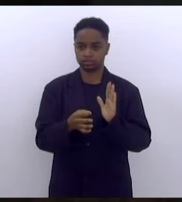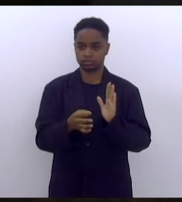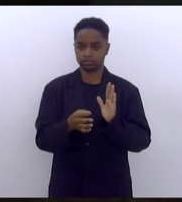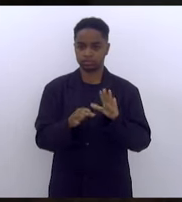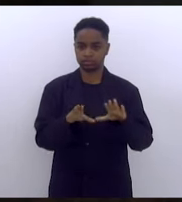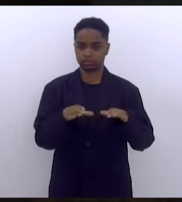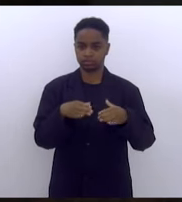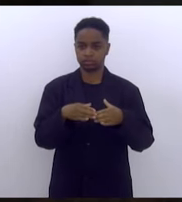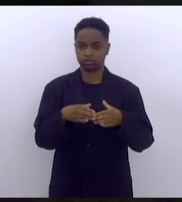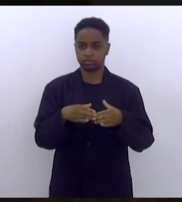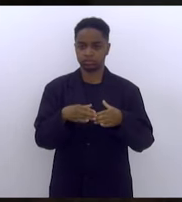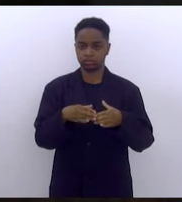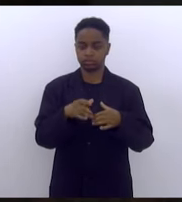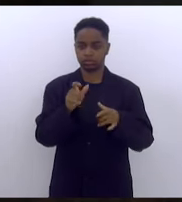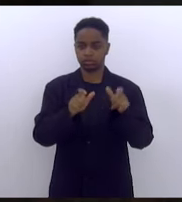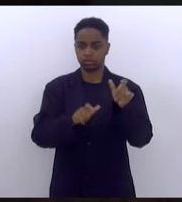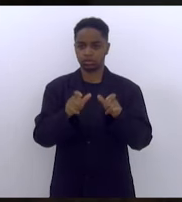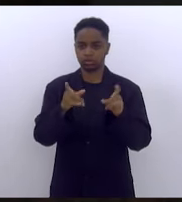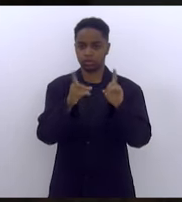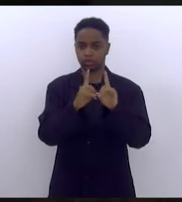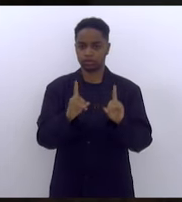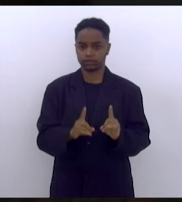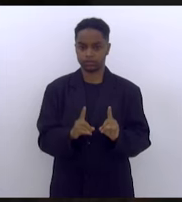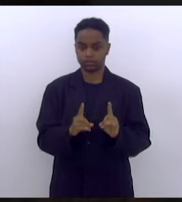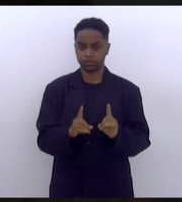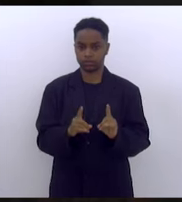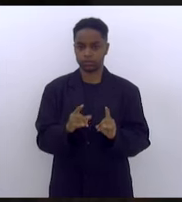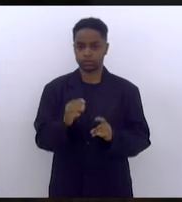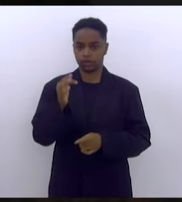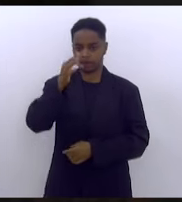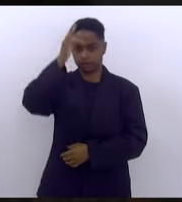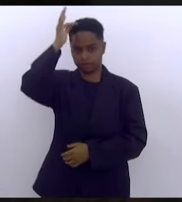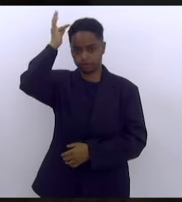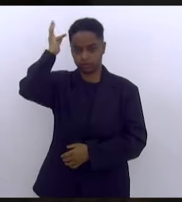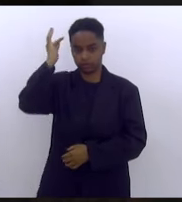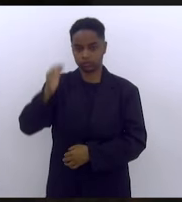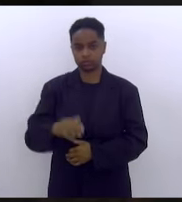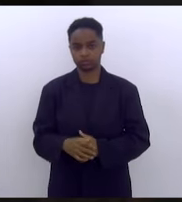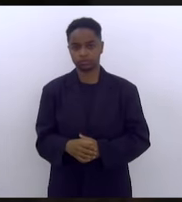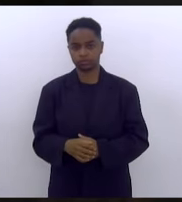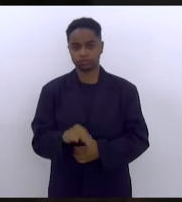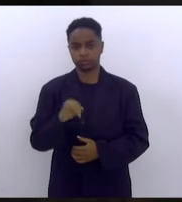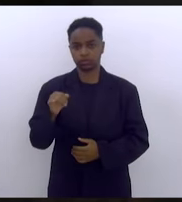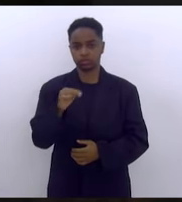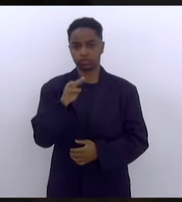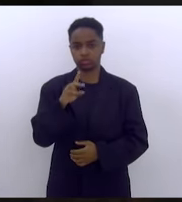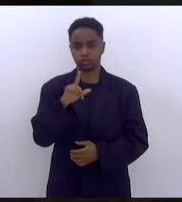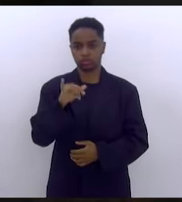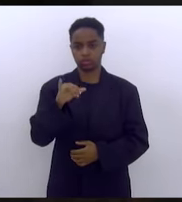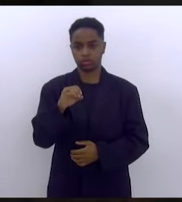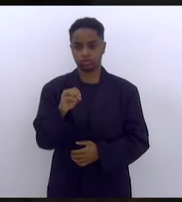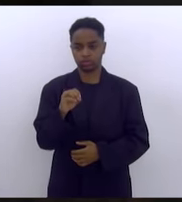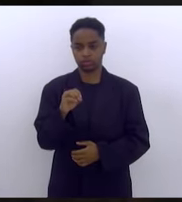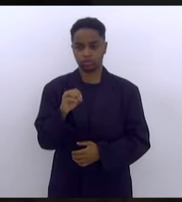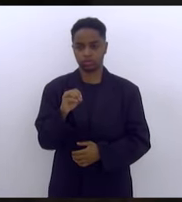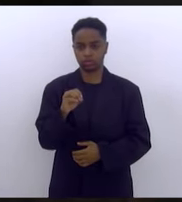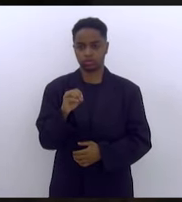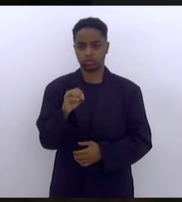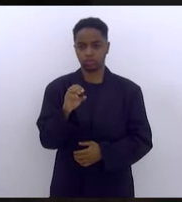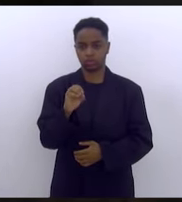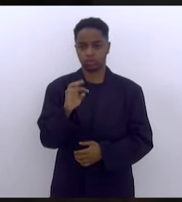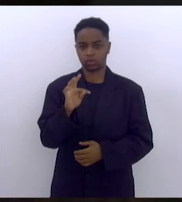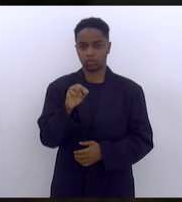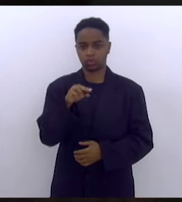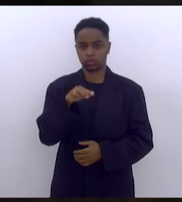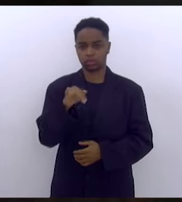pela Comissão de Pessoas com Deficiência, Fred Pacheco, Júlio Rocha, Antônio